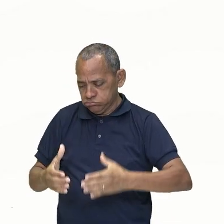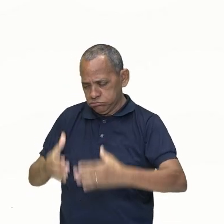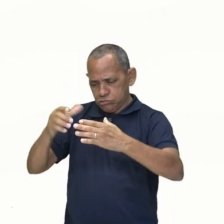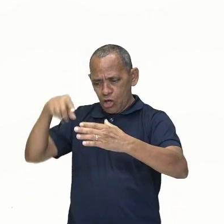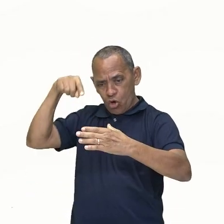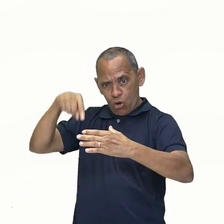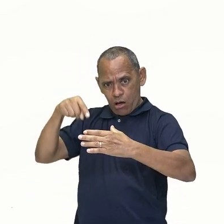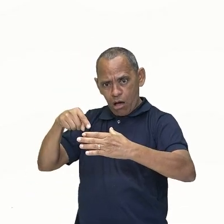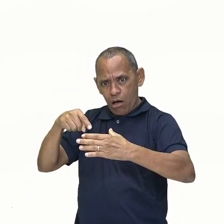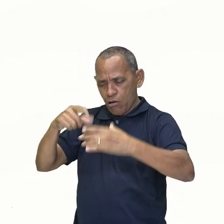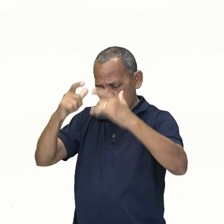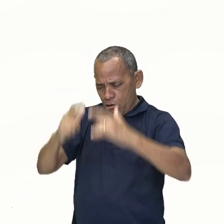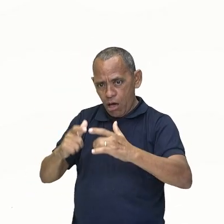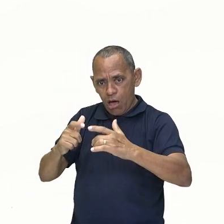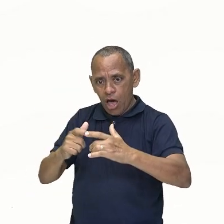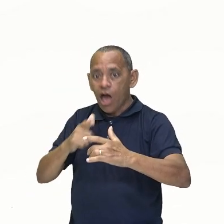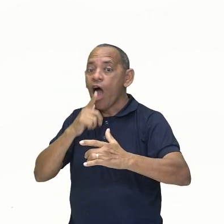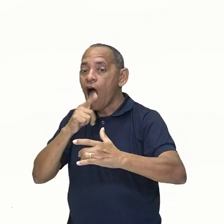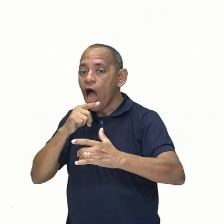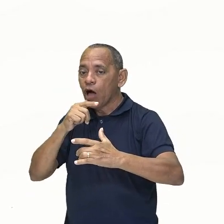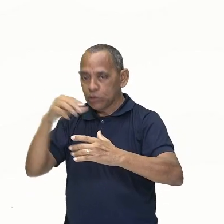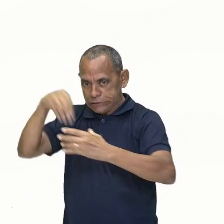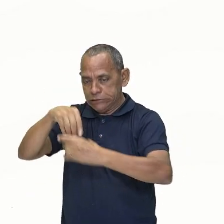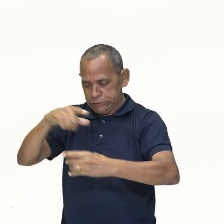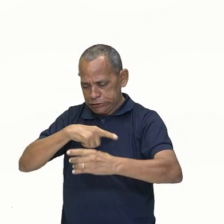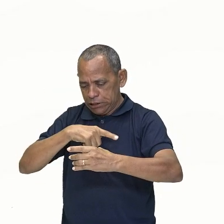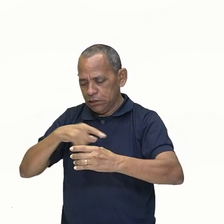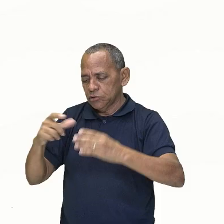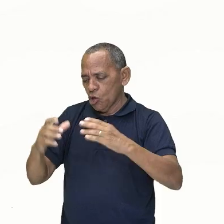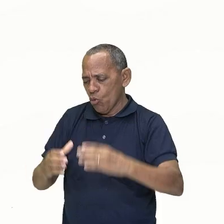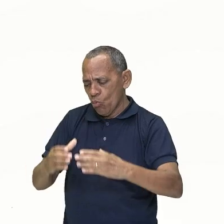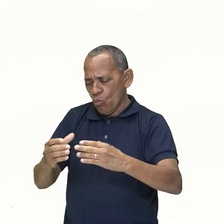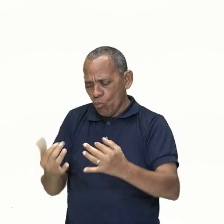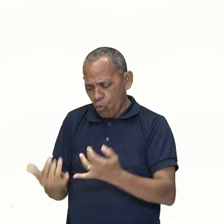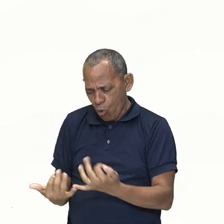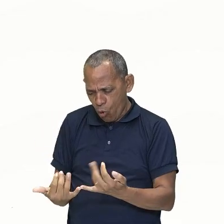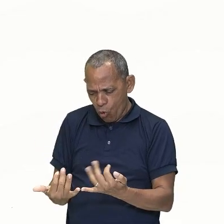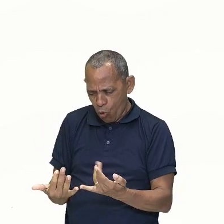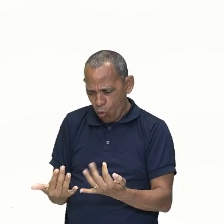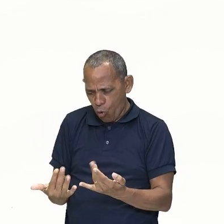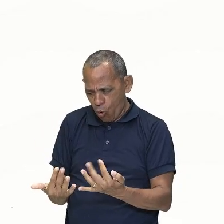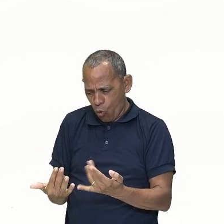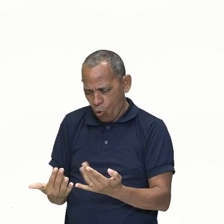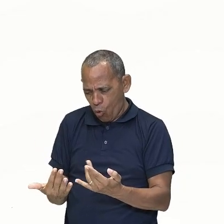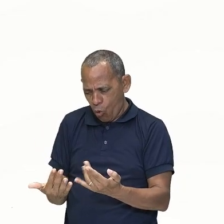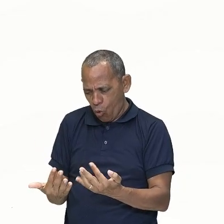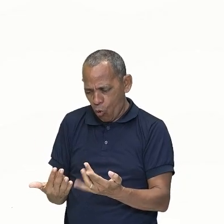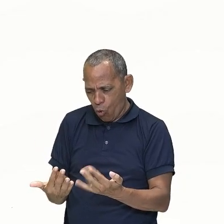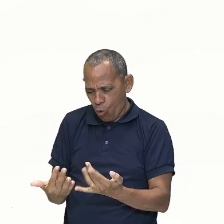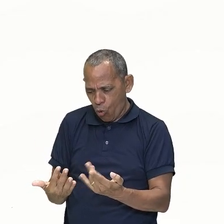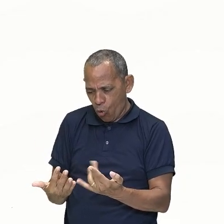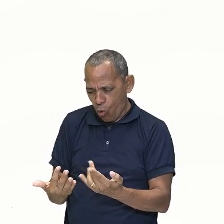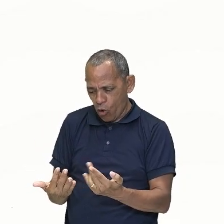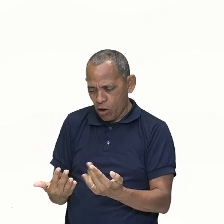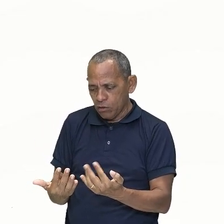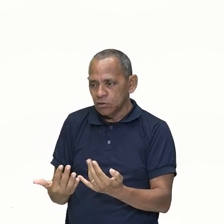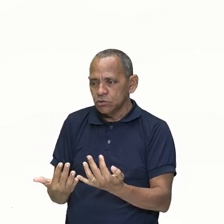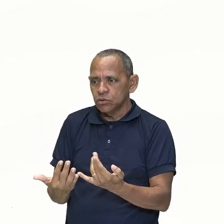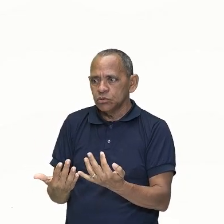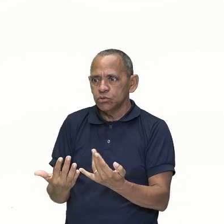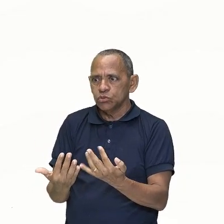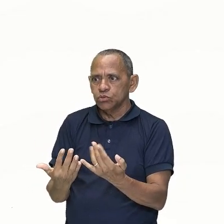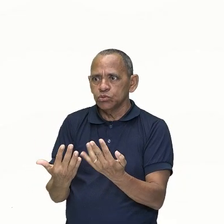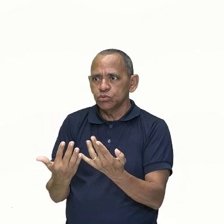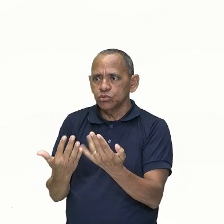da fissão, né? Liberação de calor lá dos átomos de urânio. E aí esse vapor vai